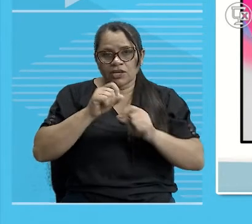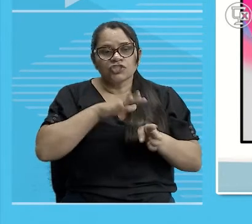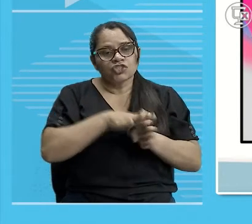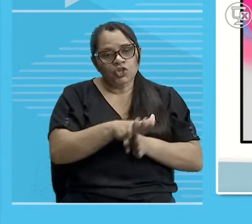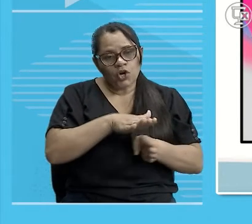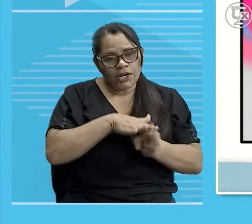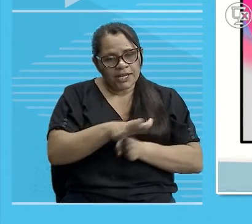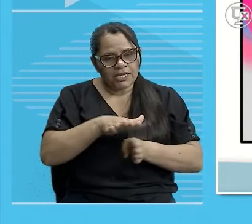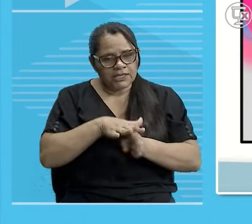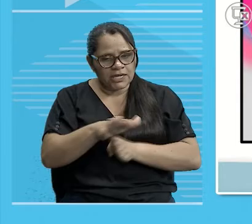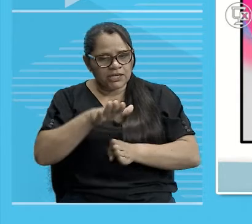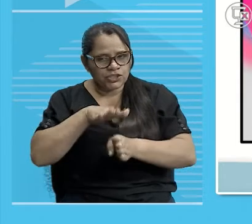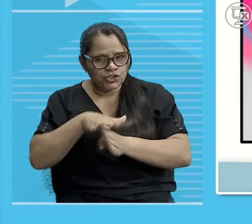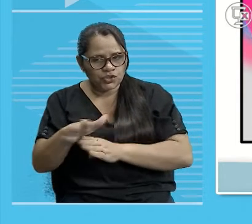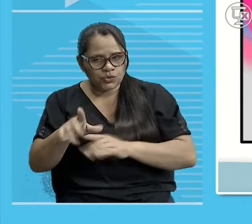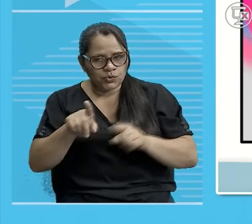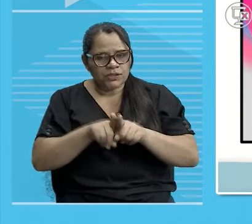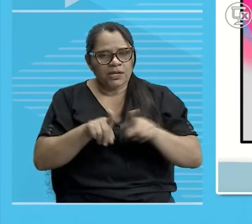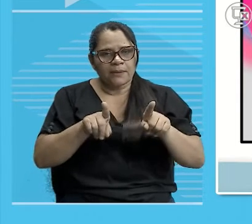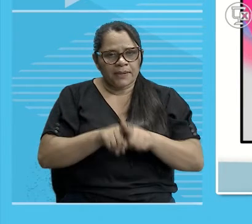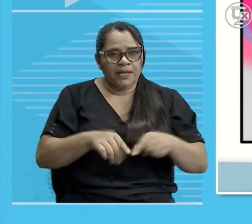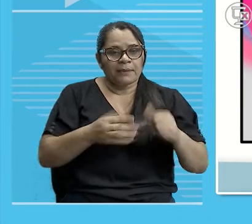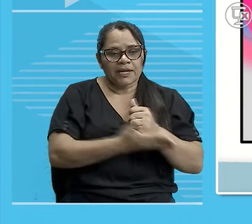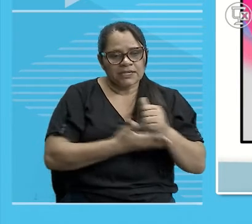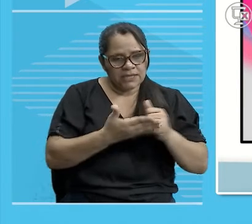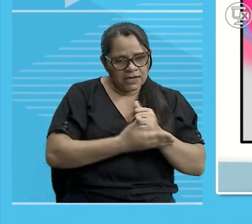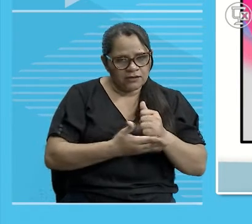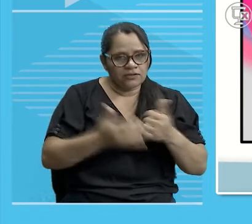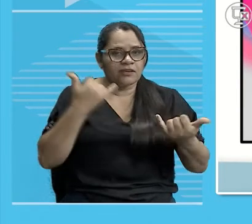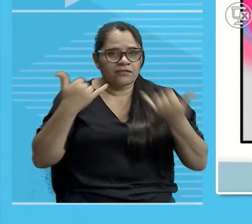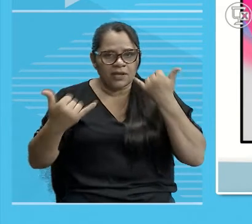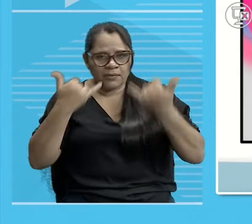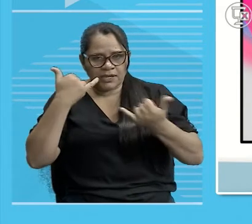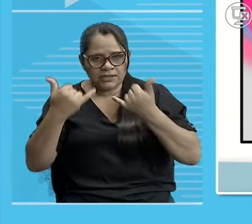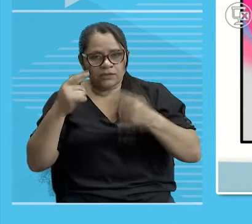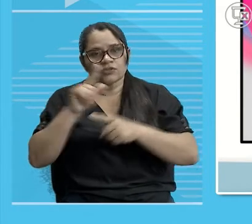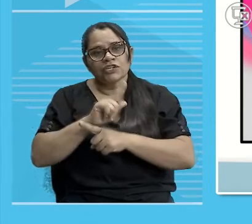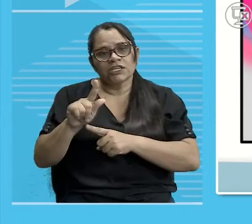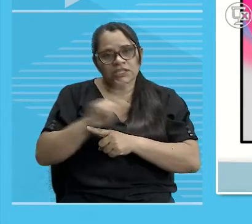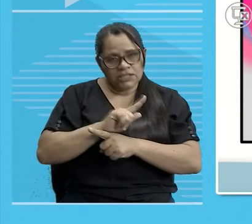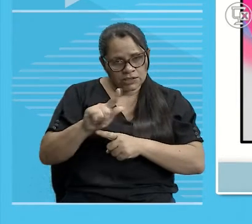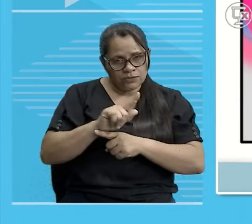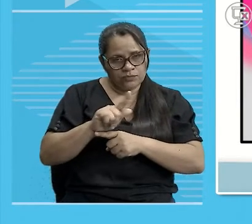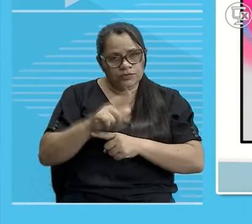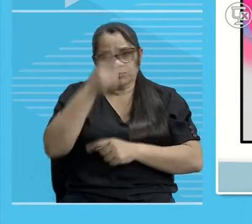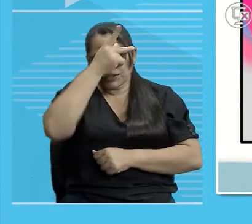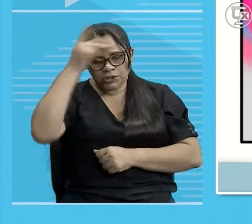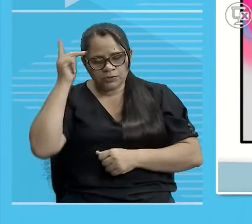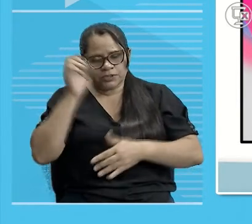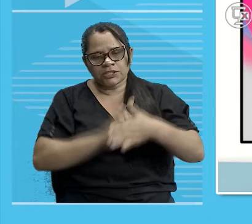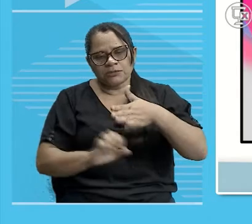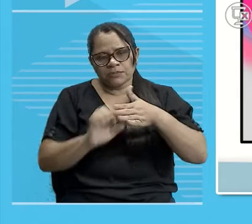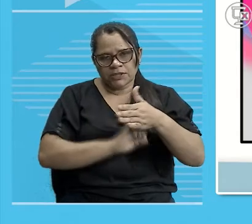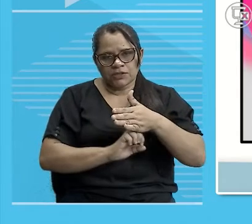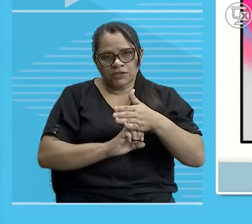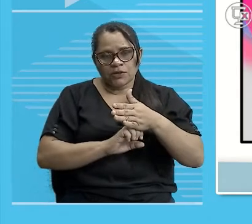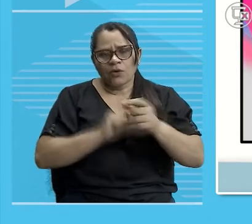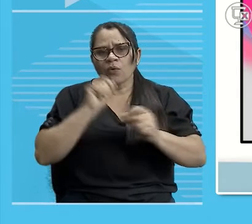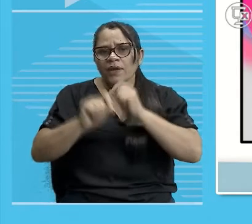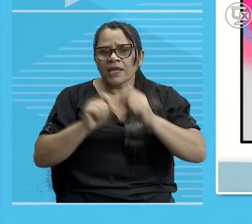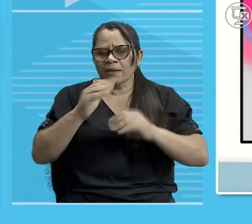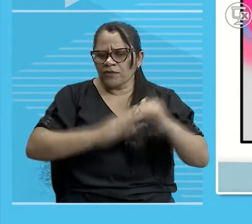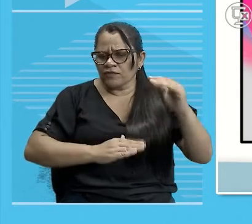orientações baseados em dados para a gestão de pessoas e empresas o que é que ele faz vamos